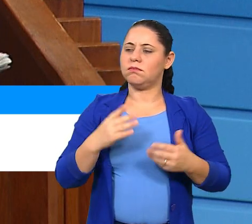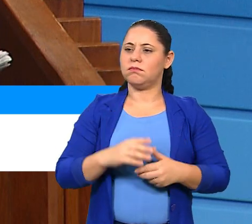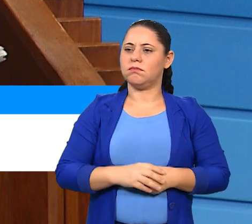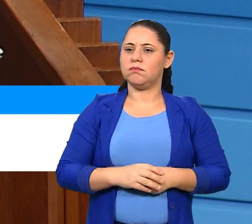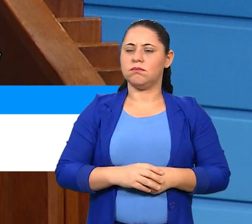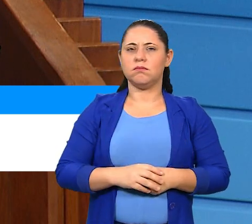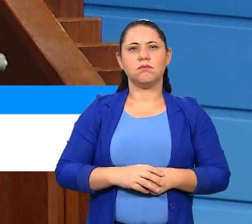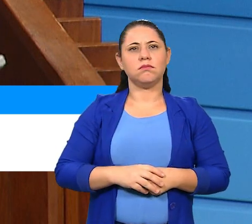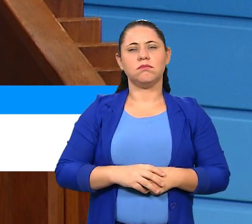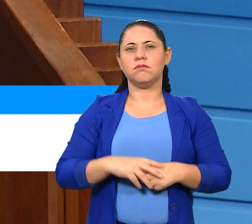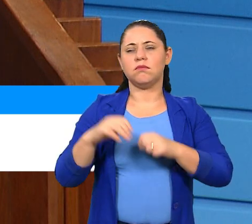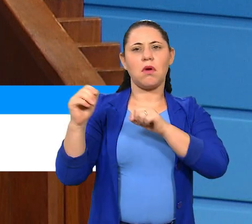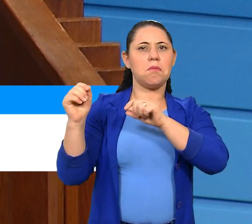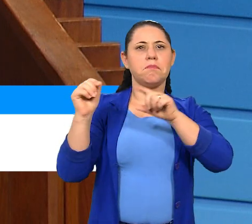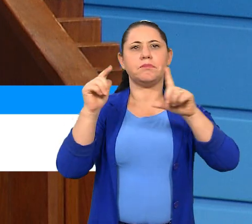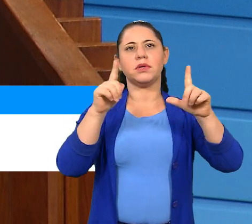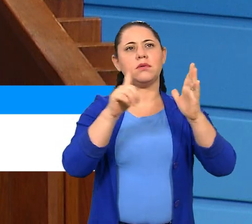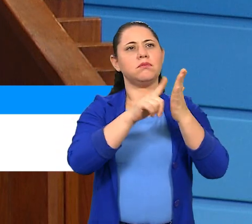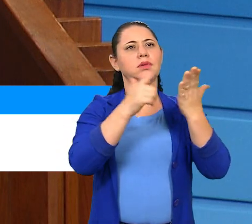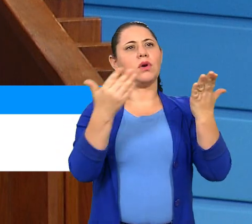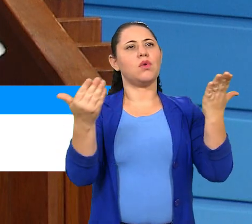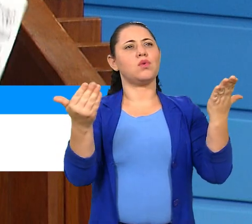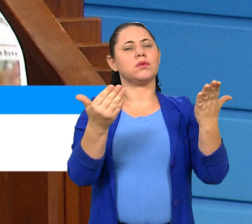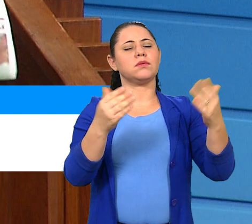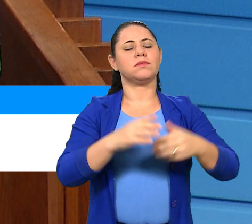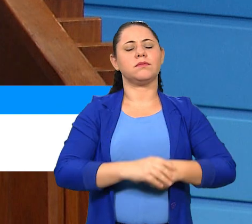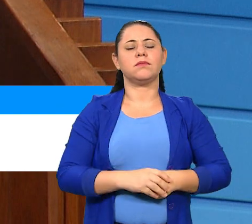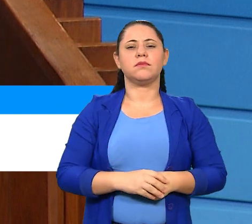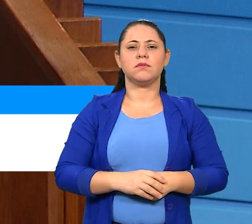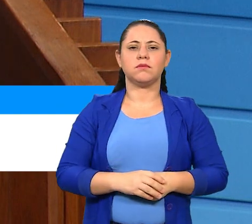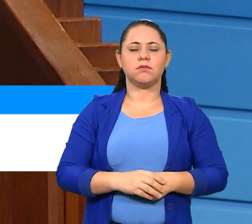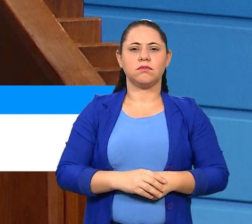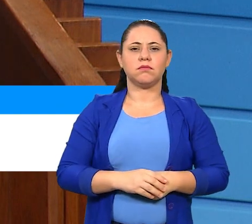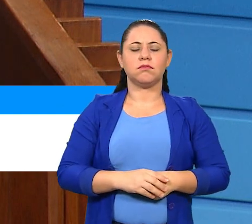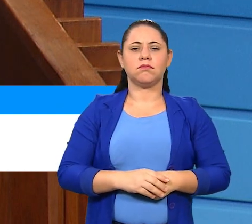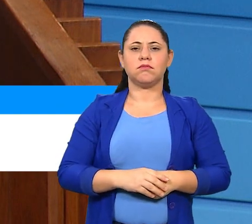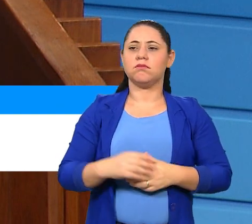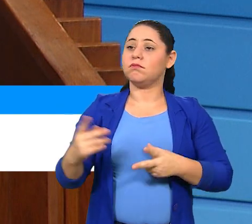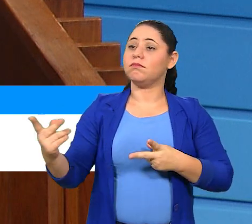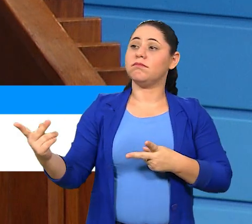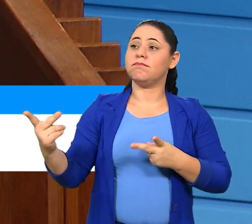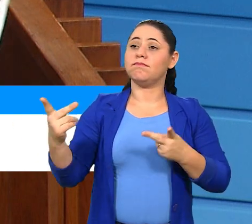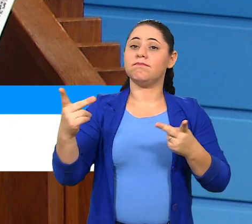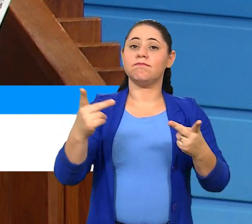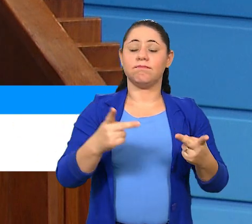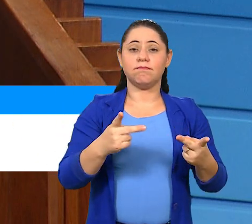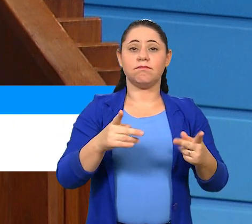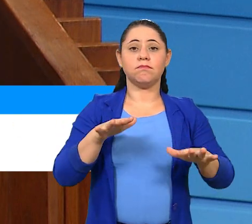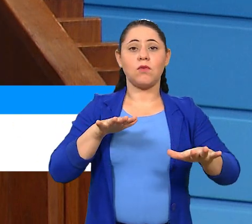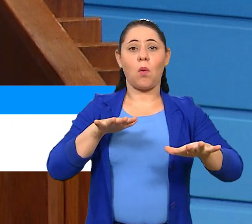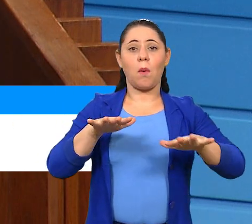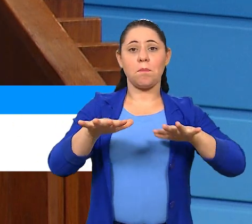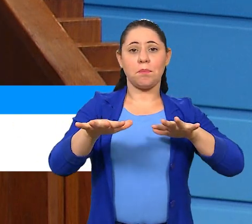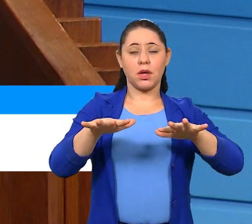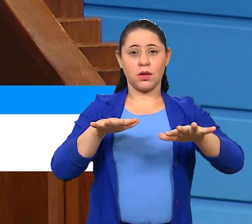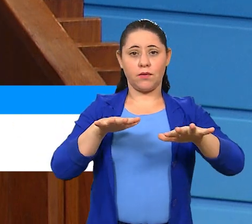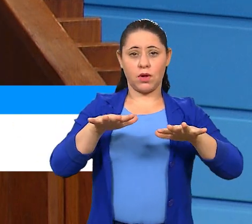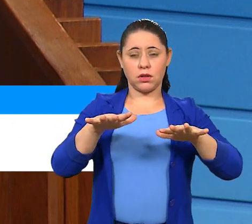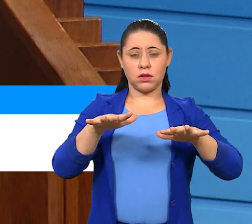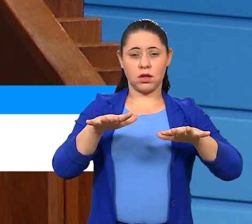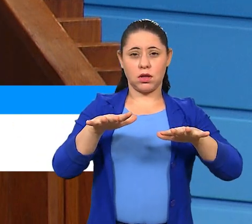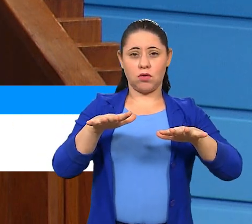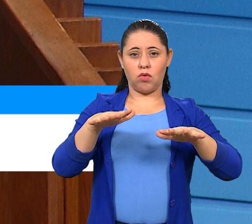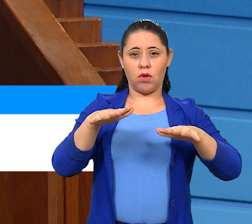meu pronunciamento com essa Manchete aqui que está no Jornal Hoje fazendo um convite